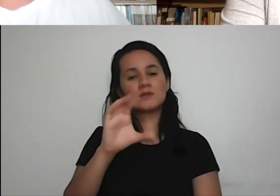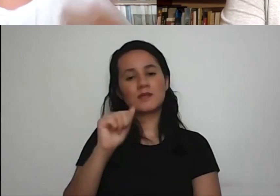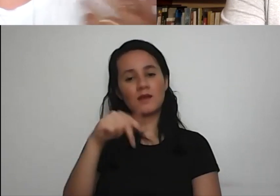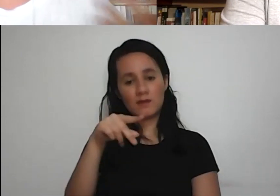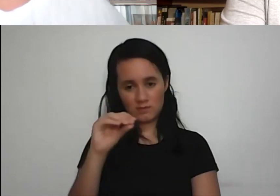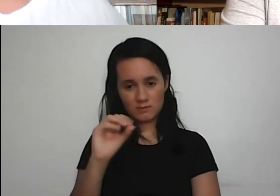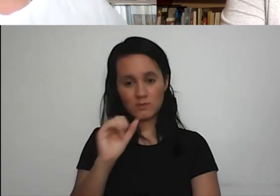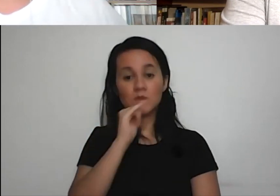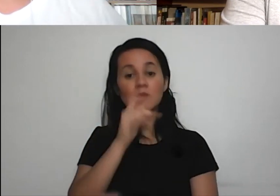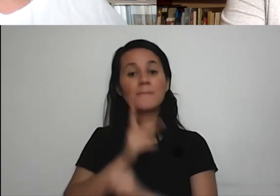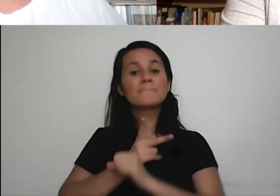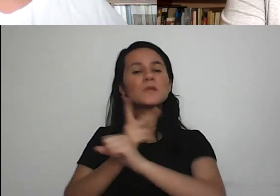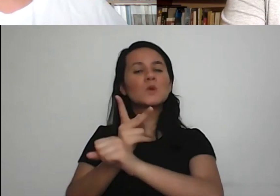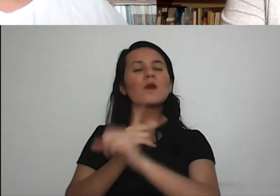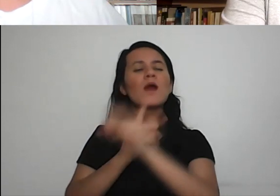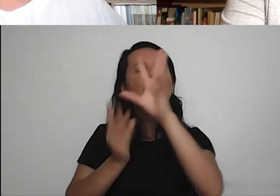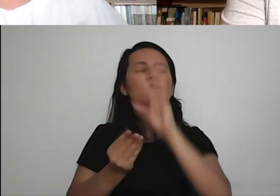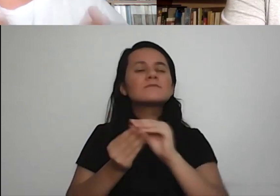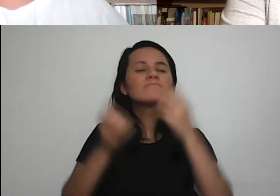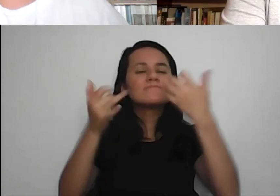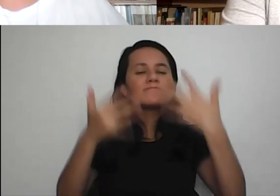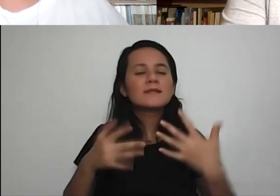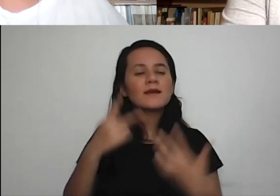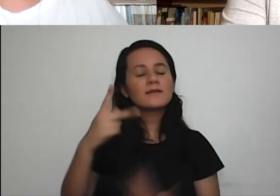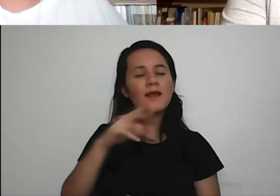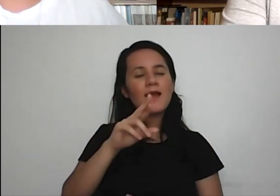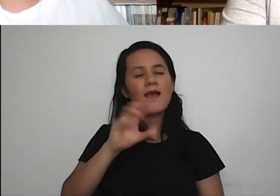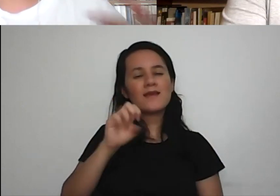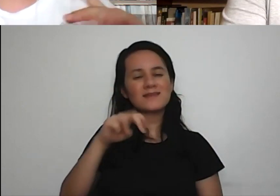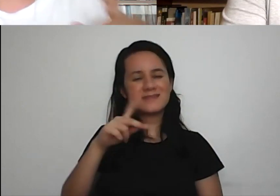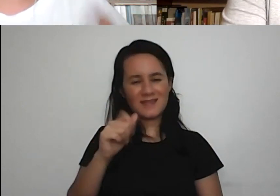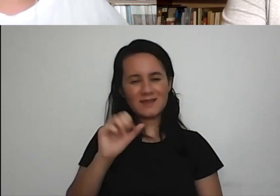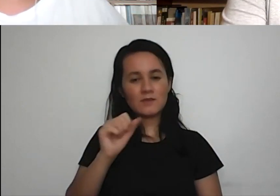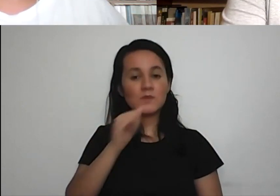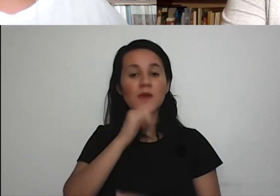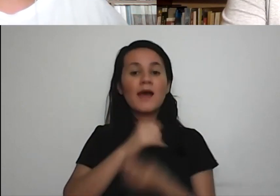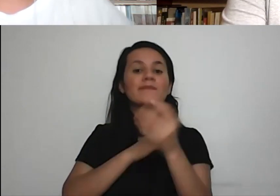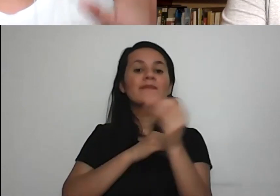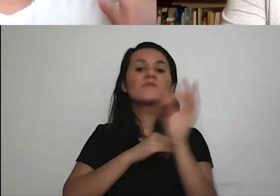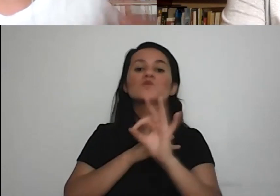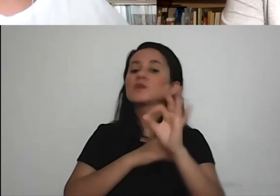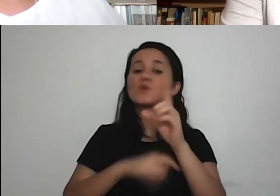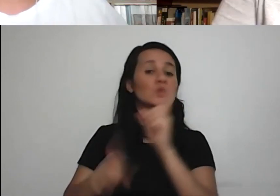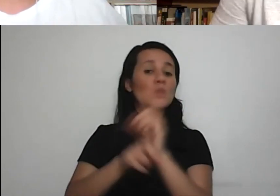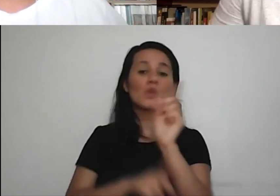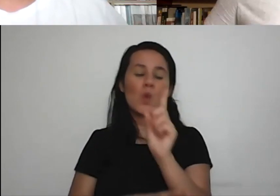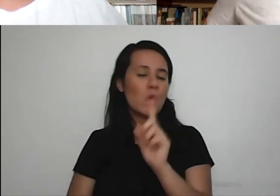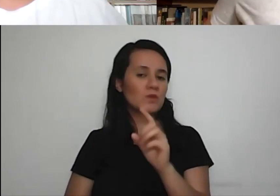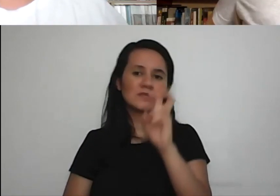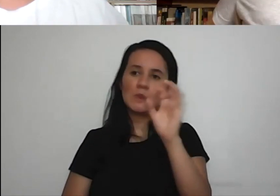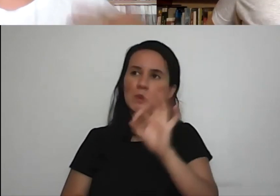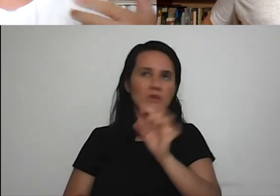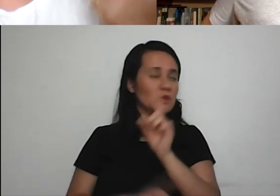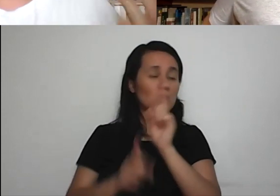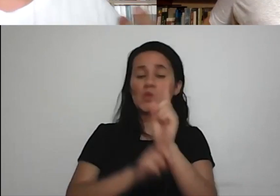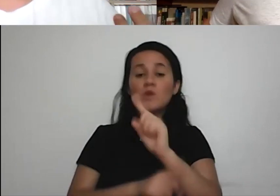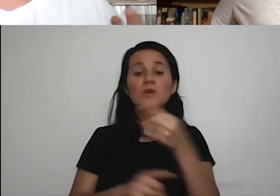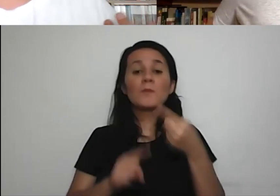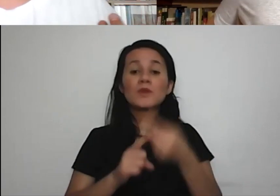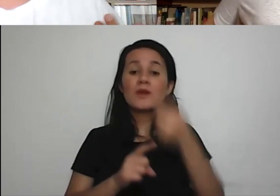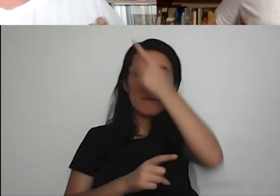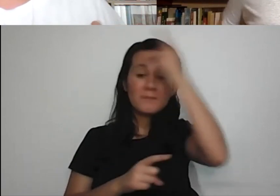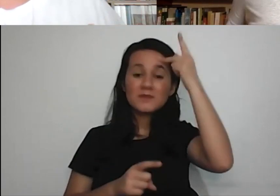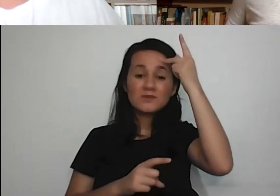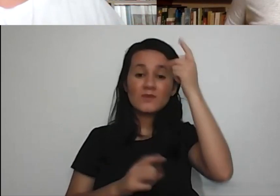procurar resenhas sobre esses livros, você não vai encontrar resenhas de 10% deles, nem 5%, porque ninguém escreveu